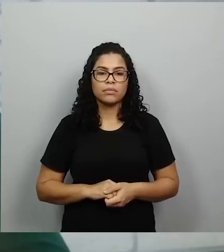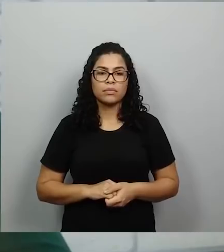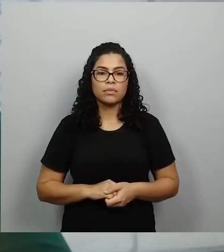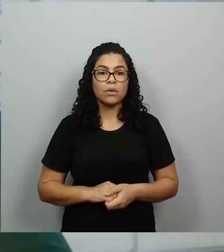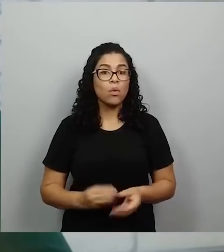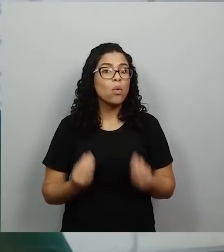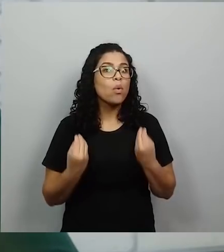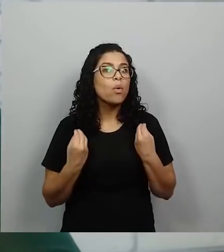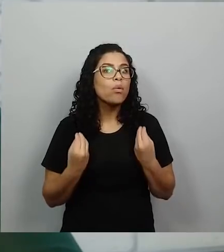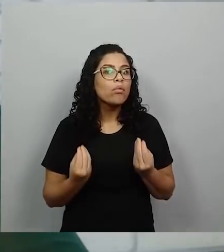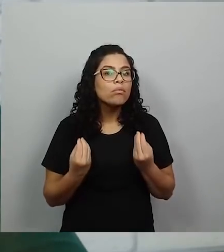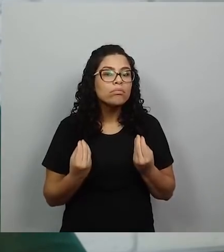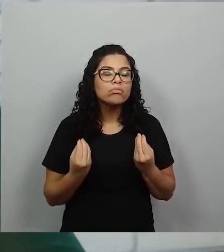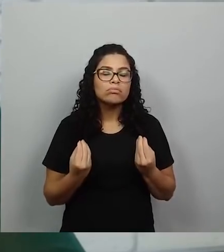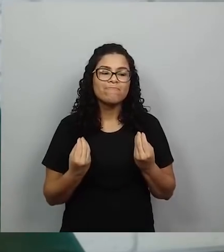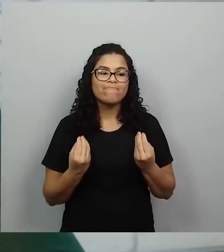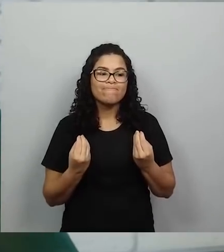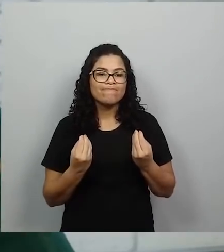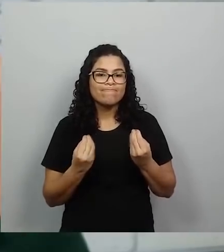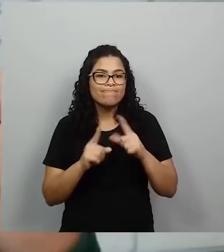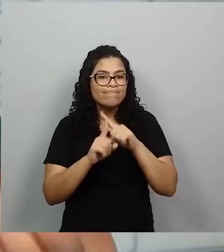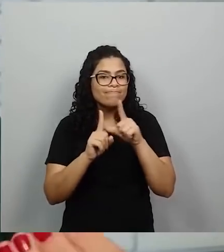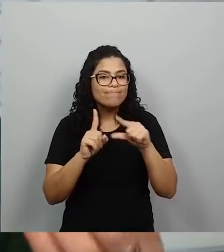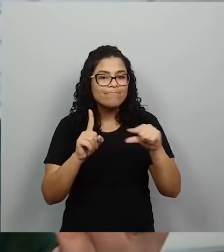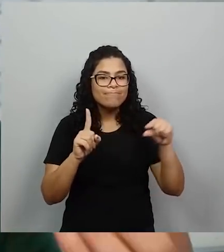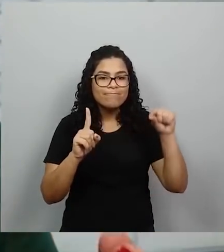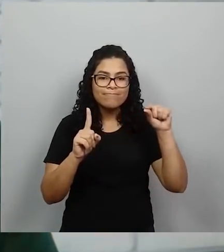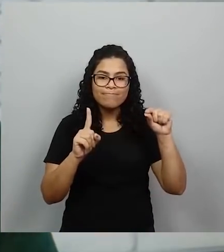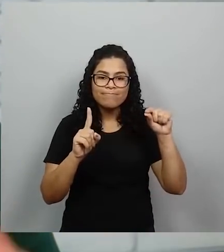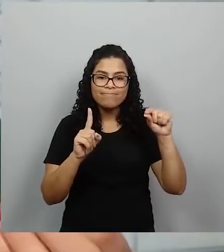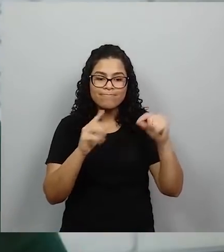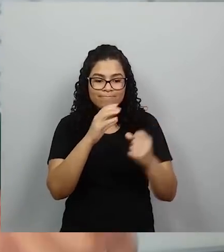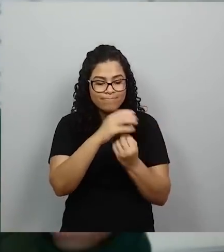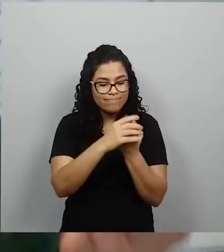Como as plantas são fascinantes!